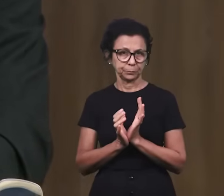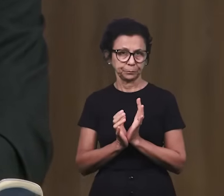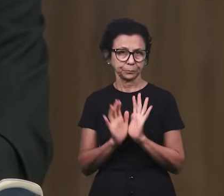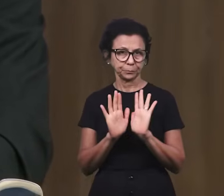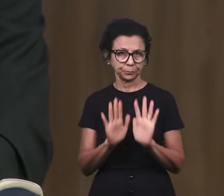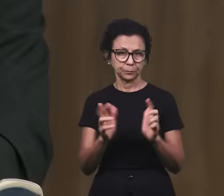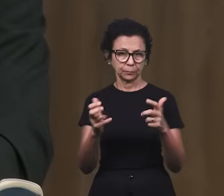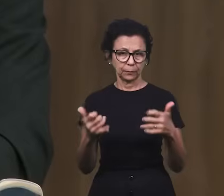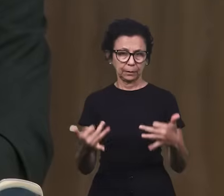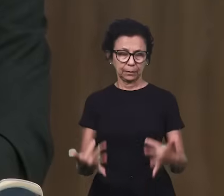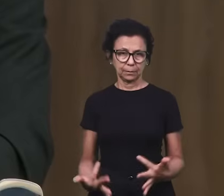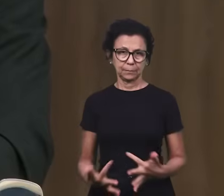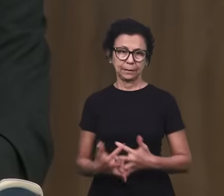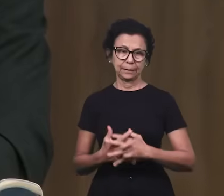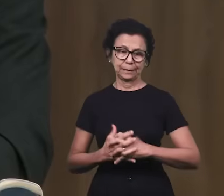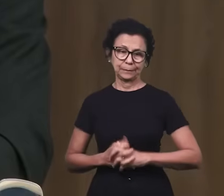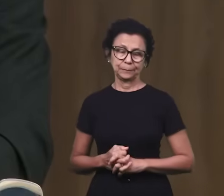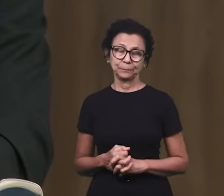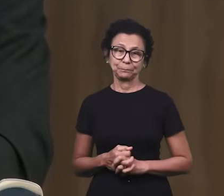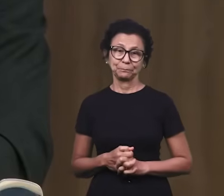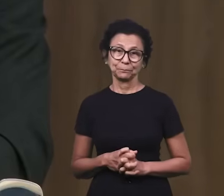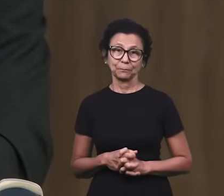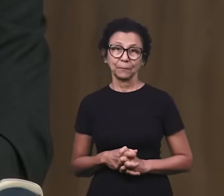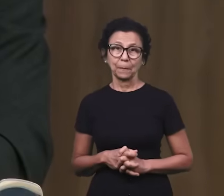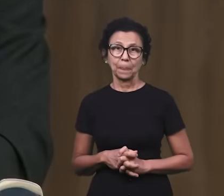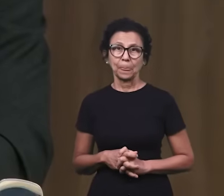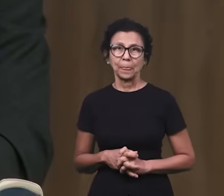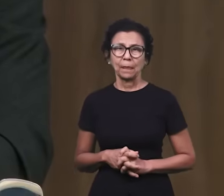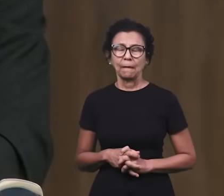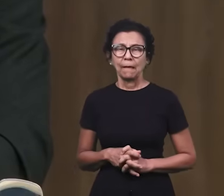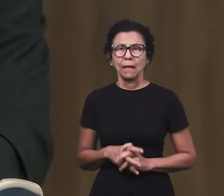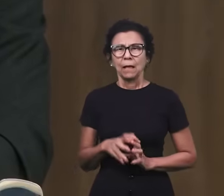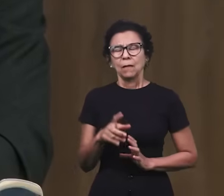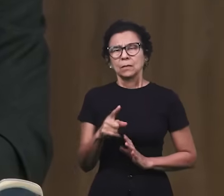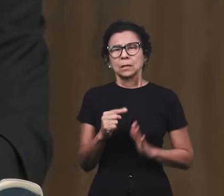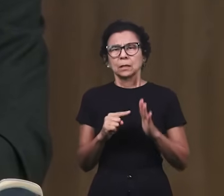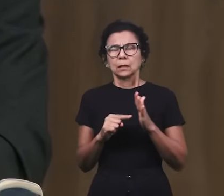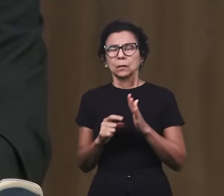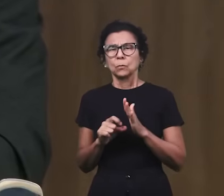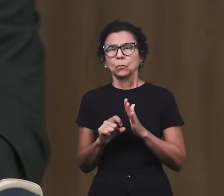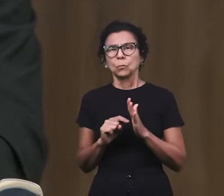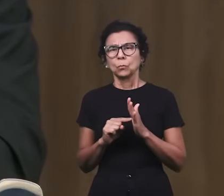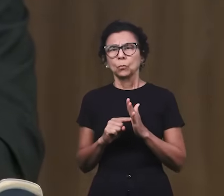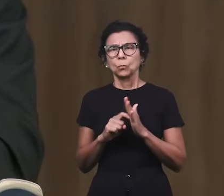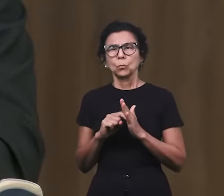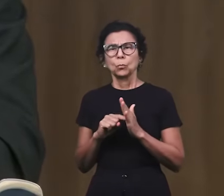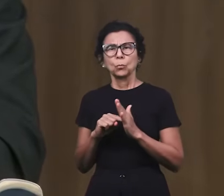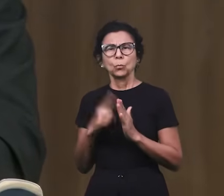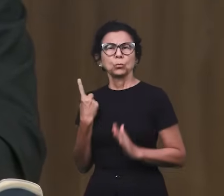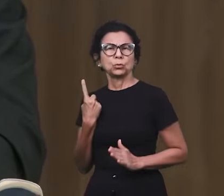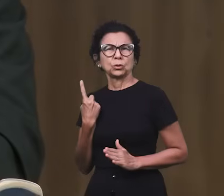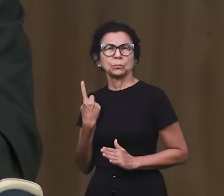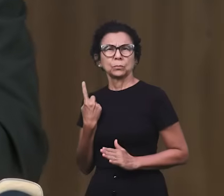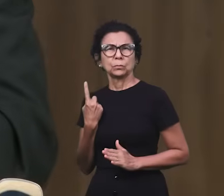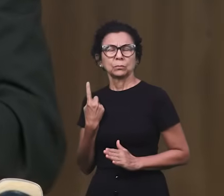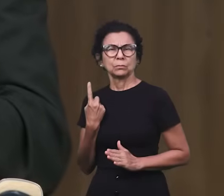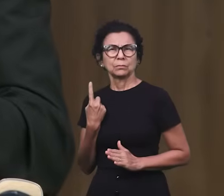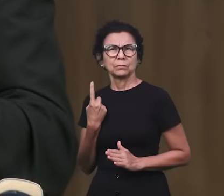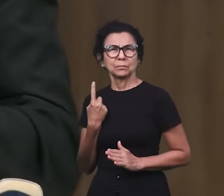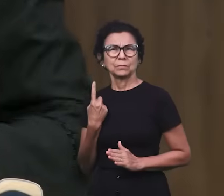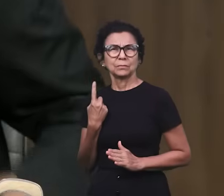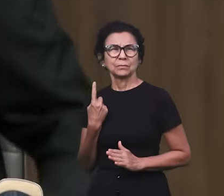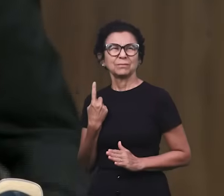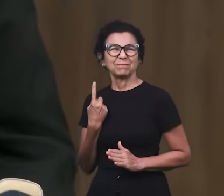Nunca é fácil ficar por último. Ninguém quer ser o último. E é